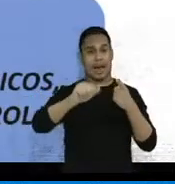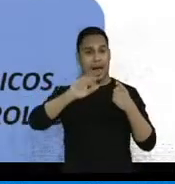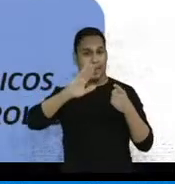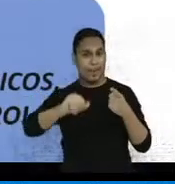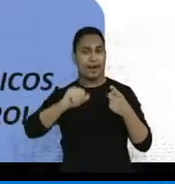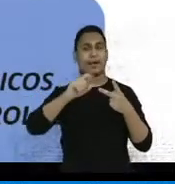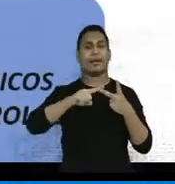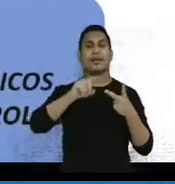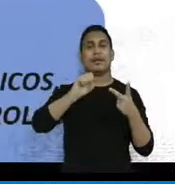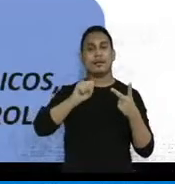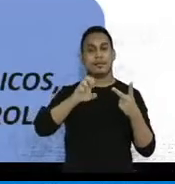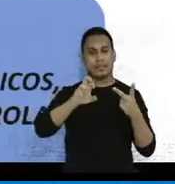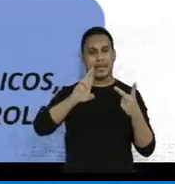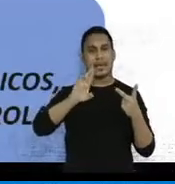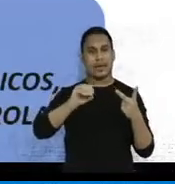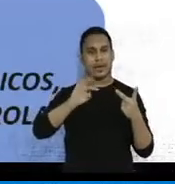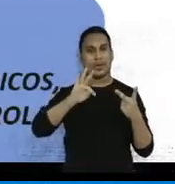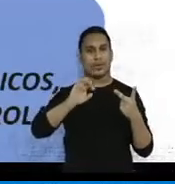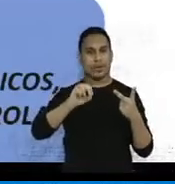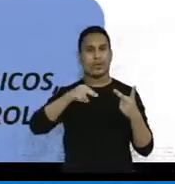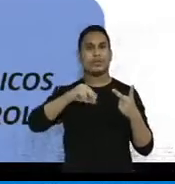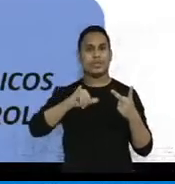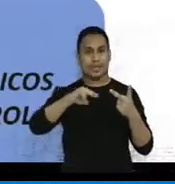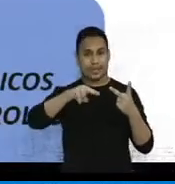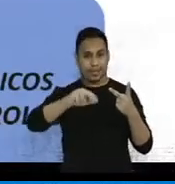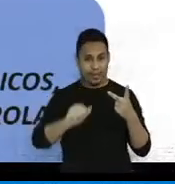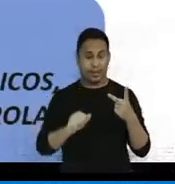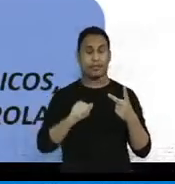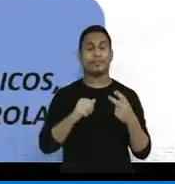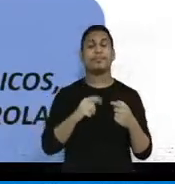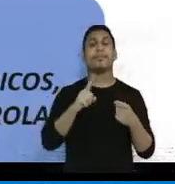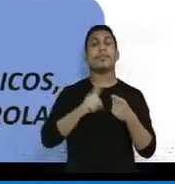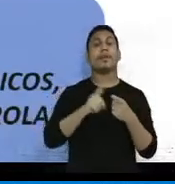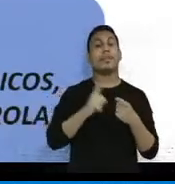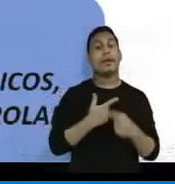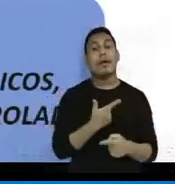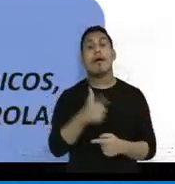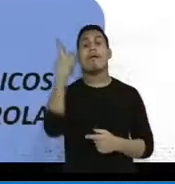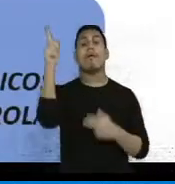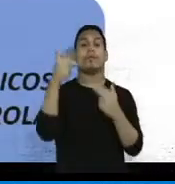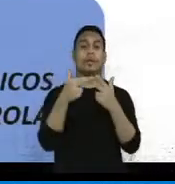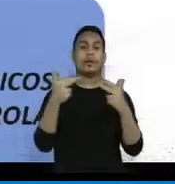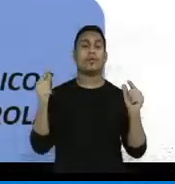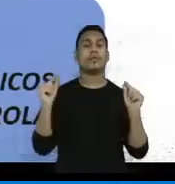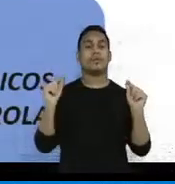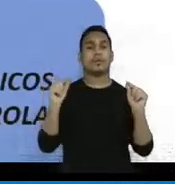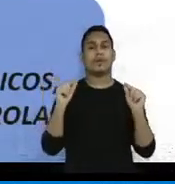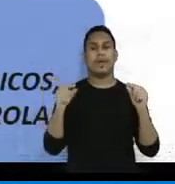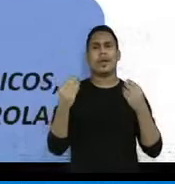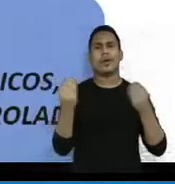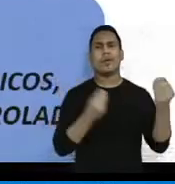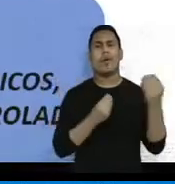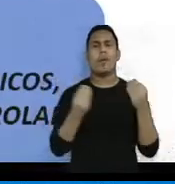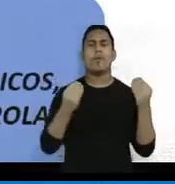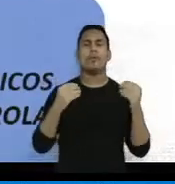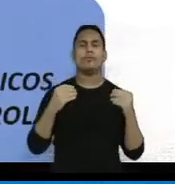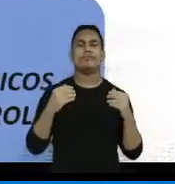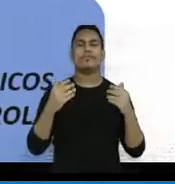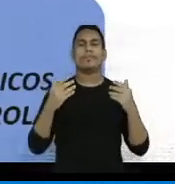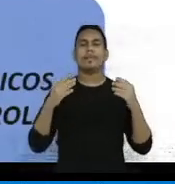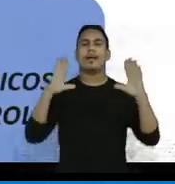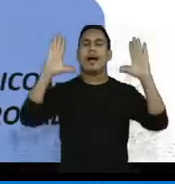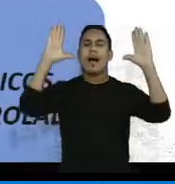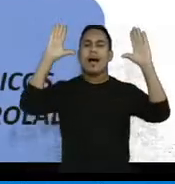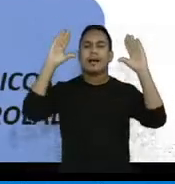vez, baixar no cérebro, no sistema nervoso, para que eu tenha menos dor. Então, 2 eu tenho que